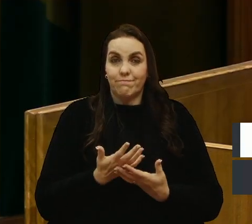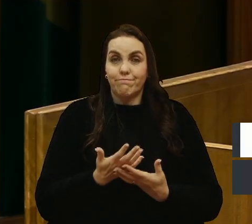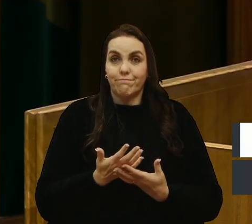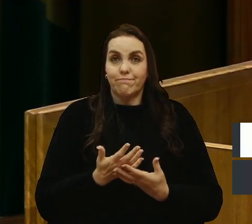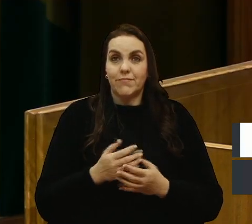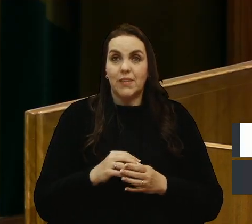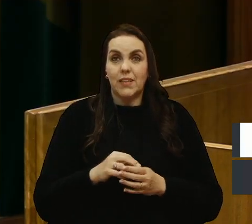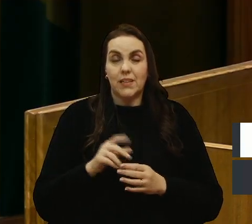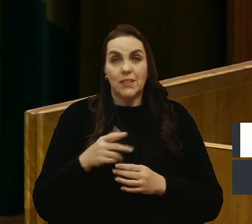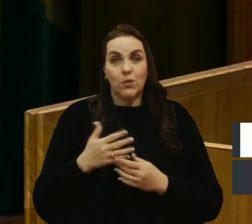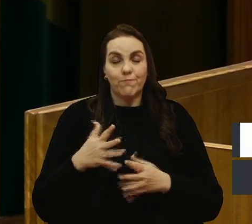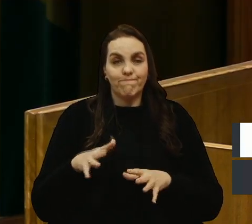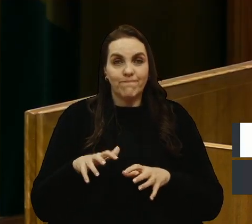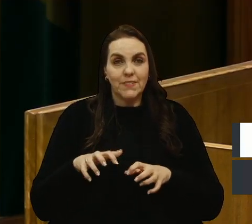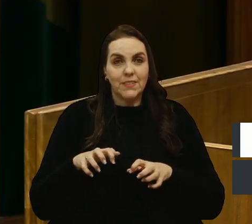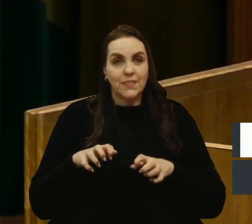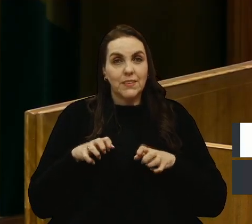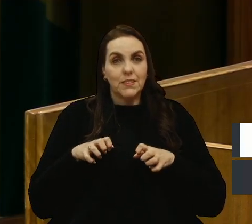conter a sua